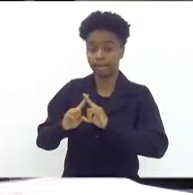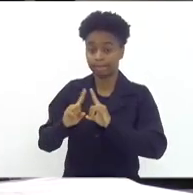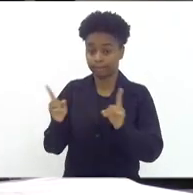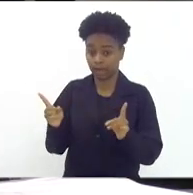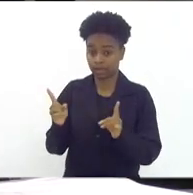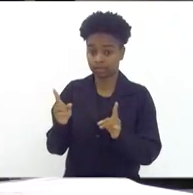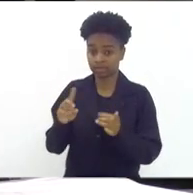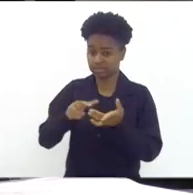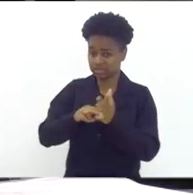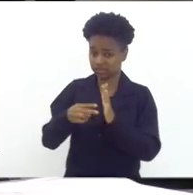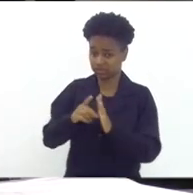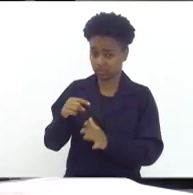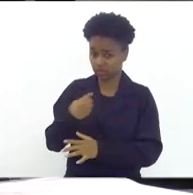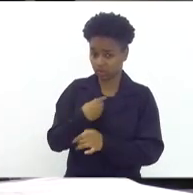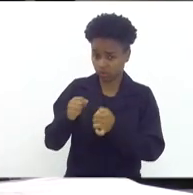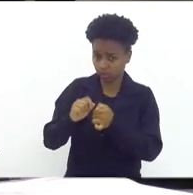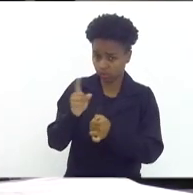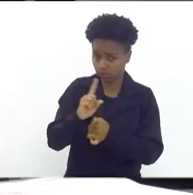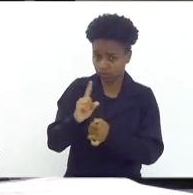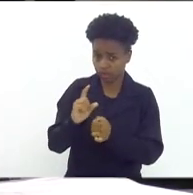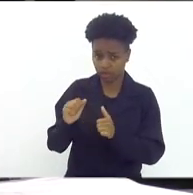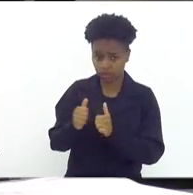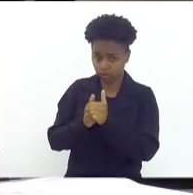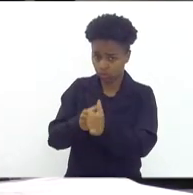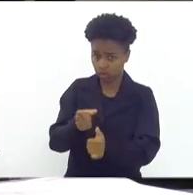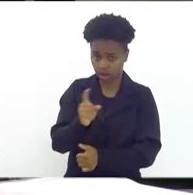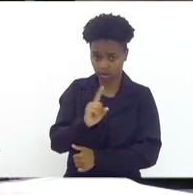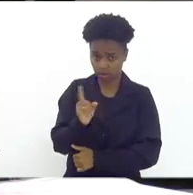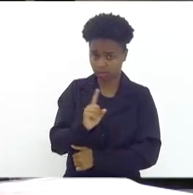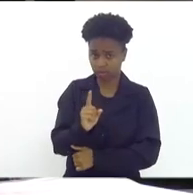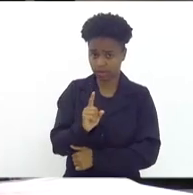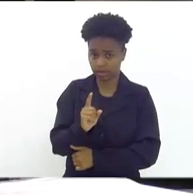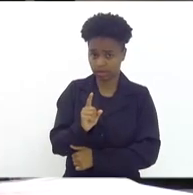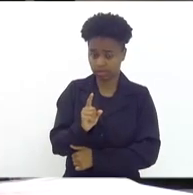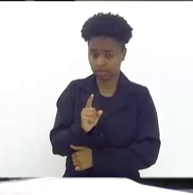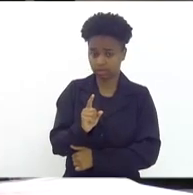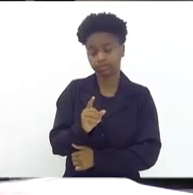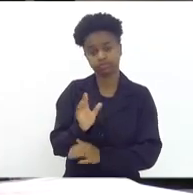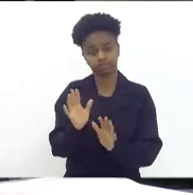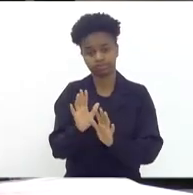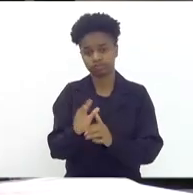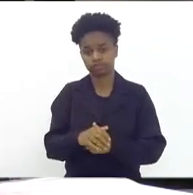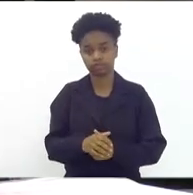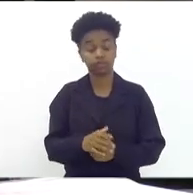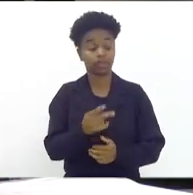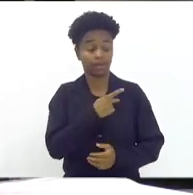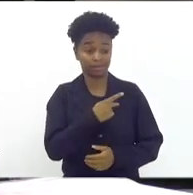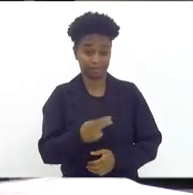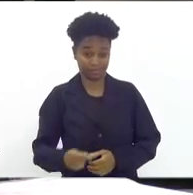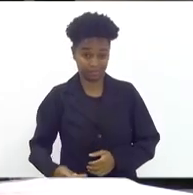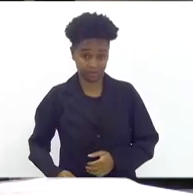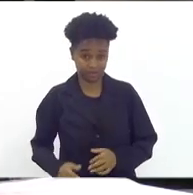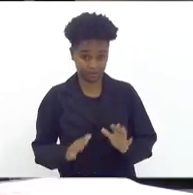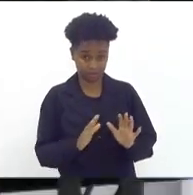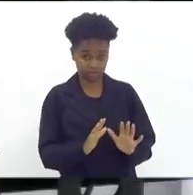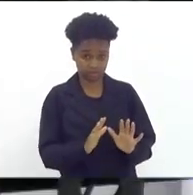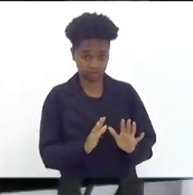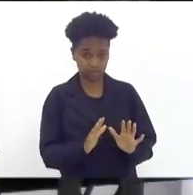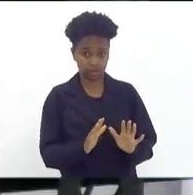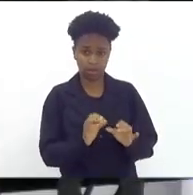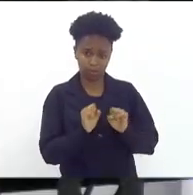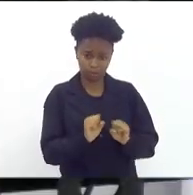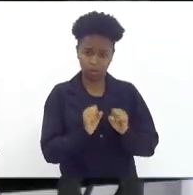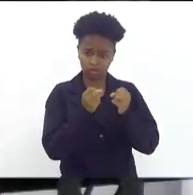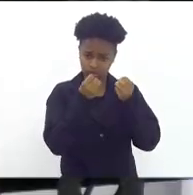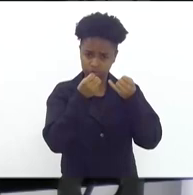não significa que a gente não faça o acompanhamento das das receitas acessórios vou fazer acessórios se puder